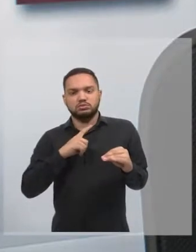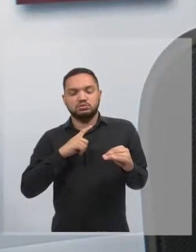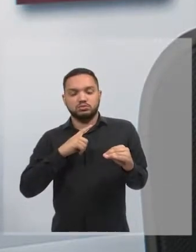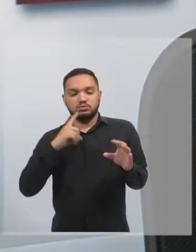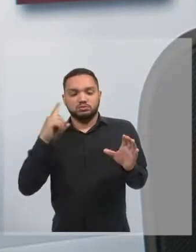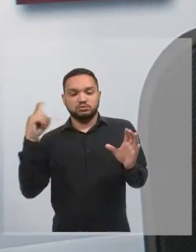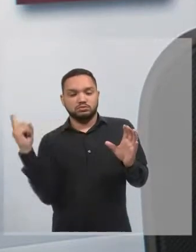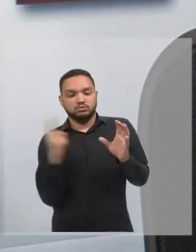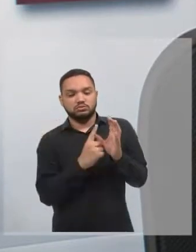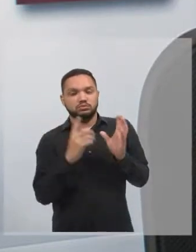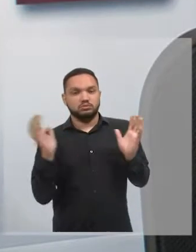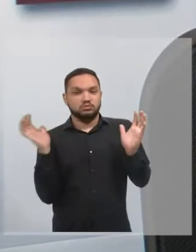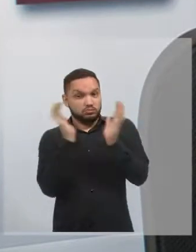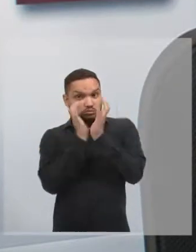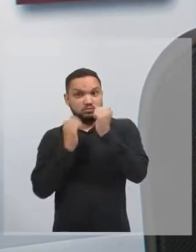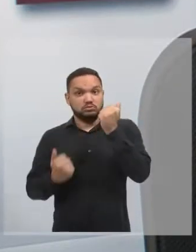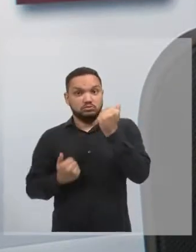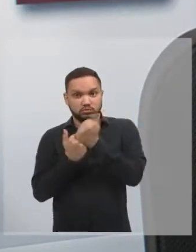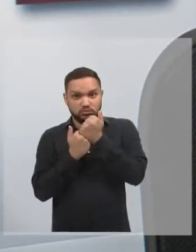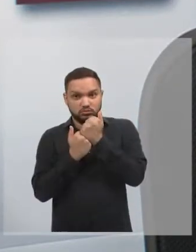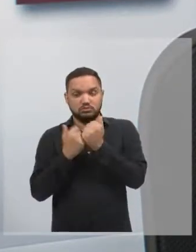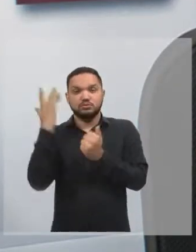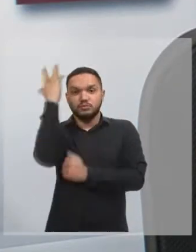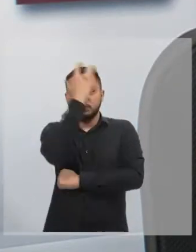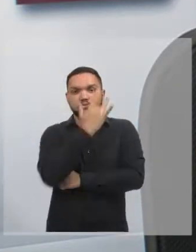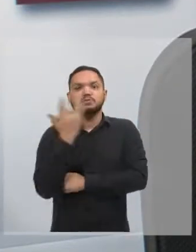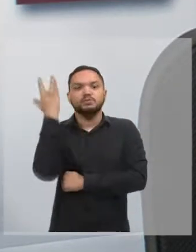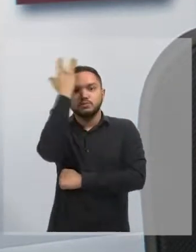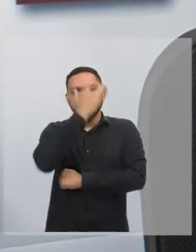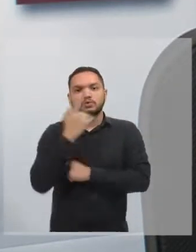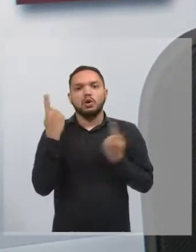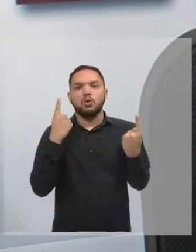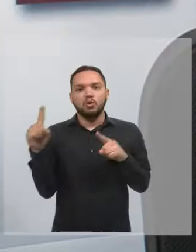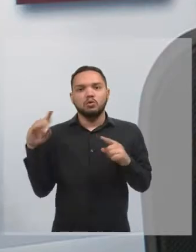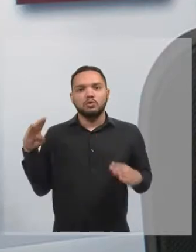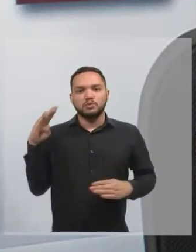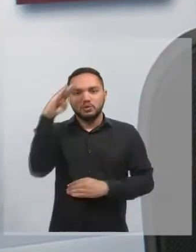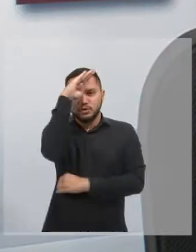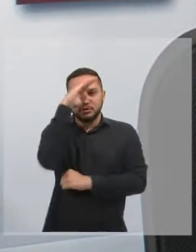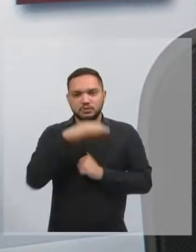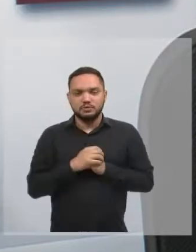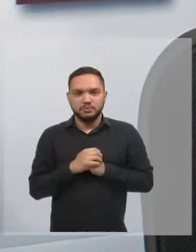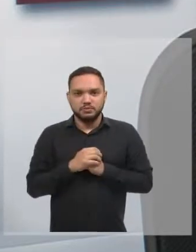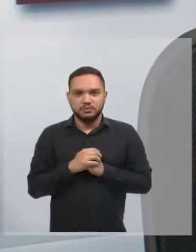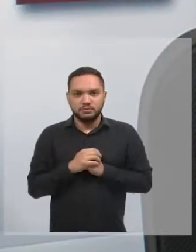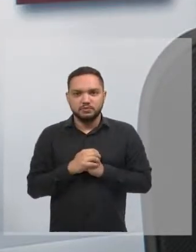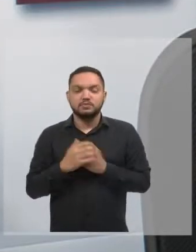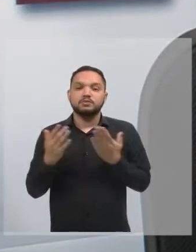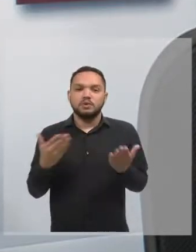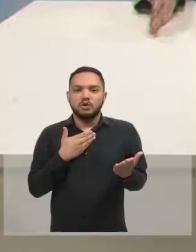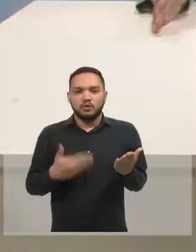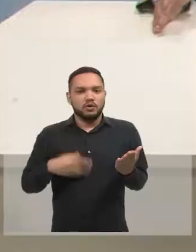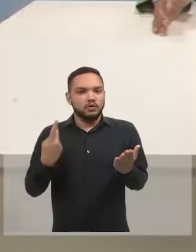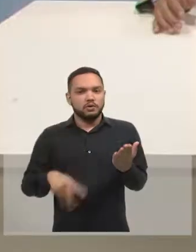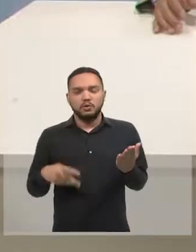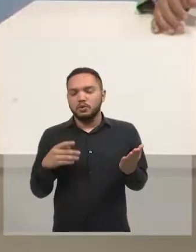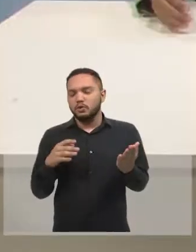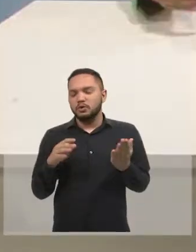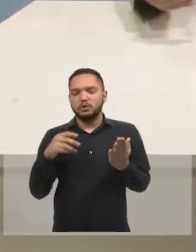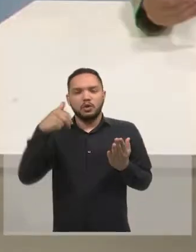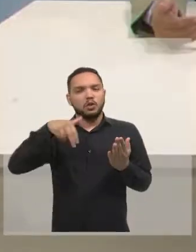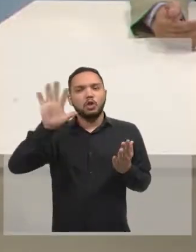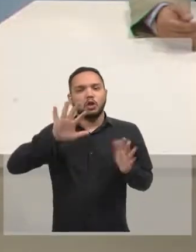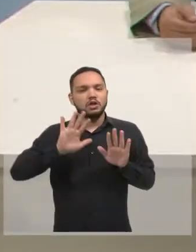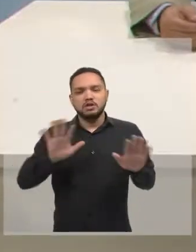do bloco que apoiou Fernando Haddad no segundo turno contra Jair Messias Bolsonaro. E já era uma tradição de reunião dos governadores do Nordeste, né?